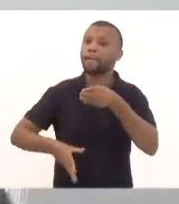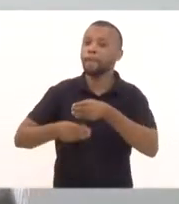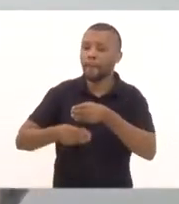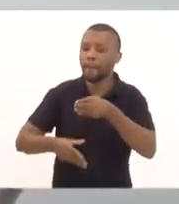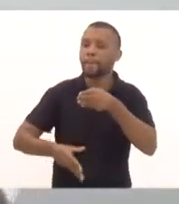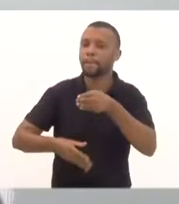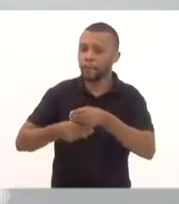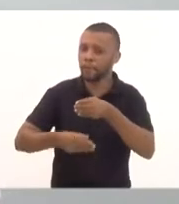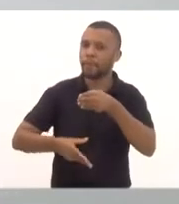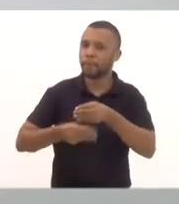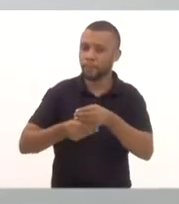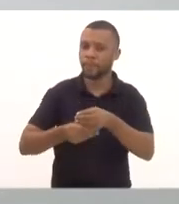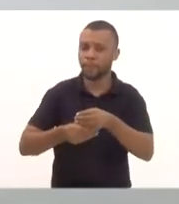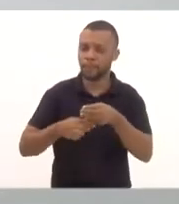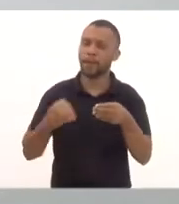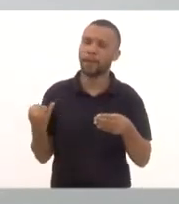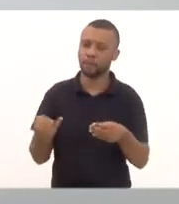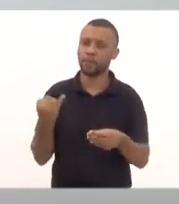é